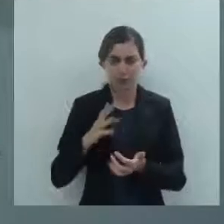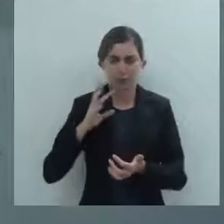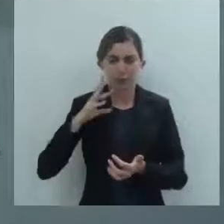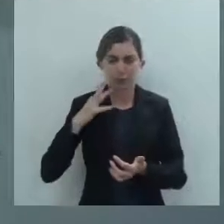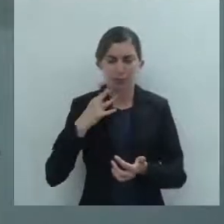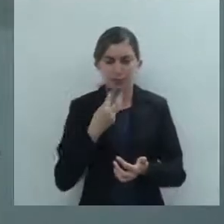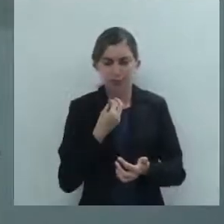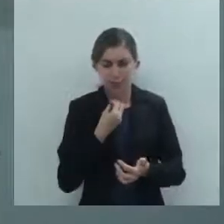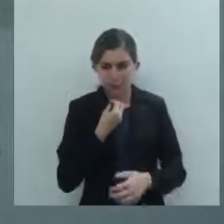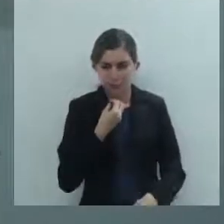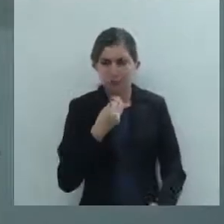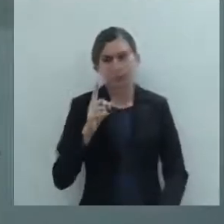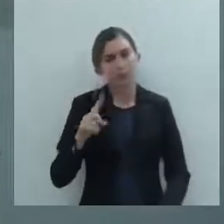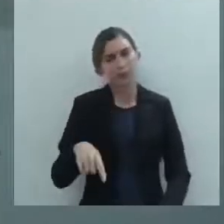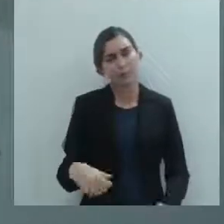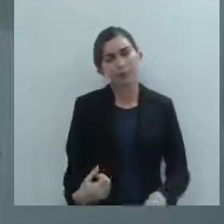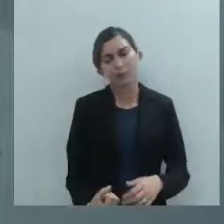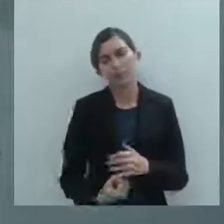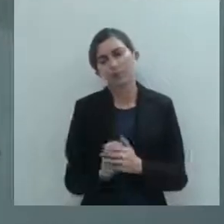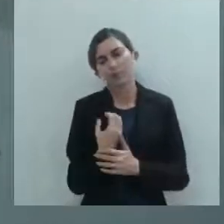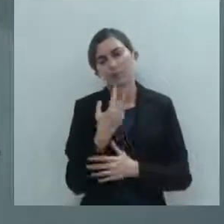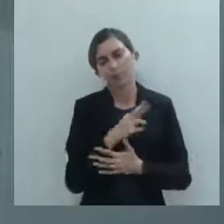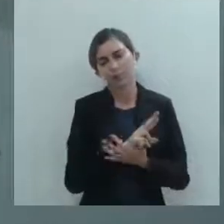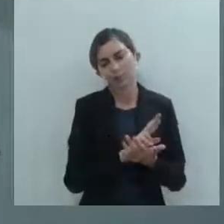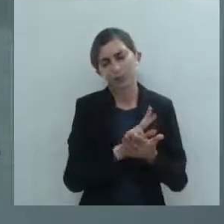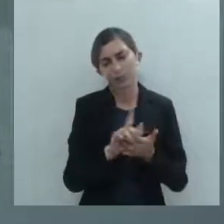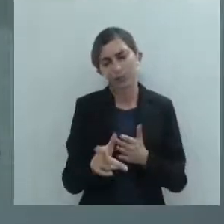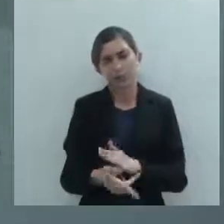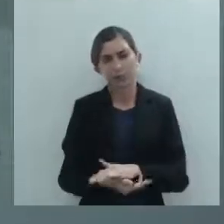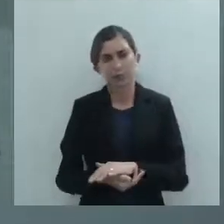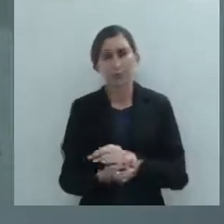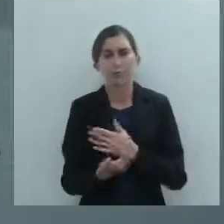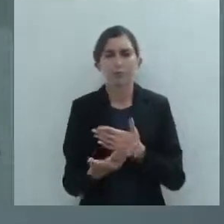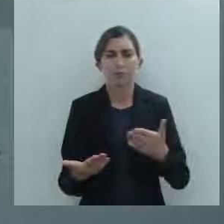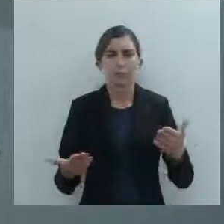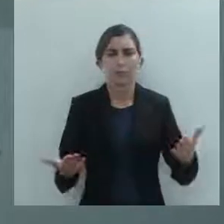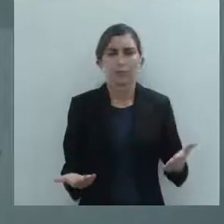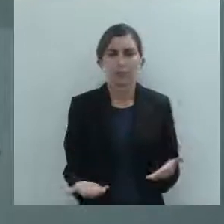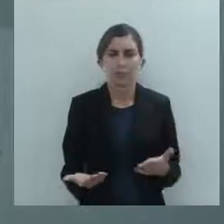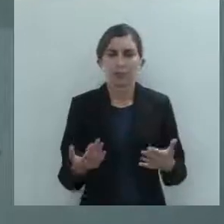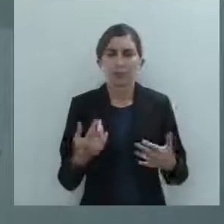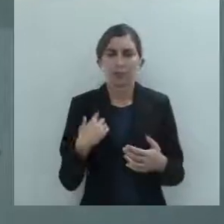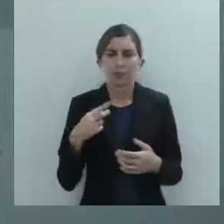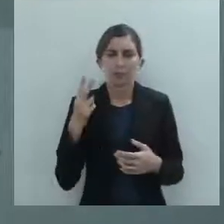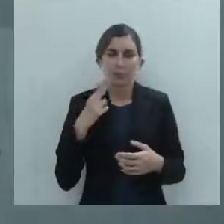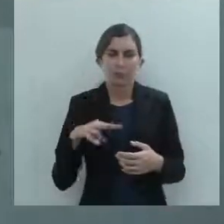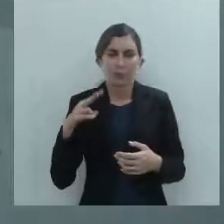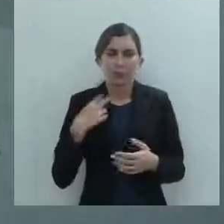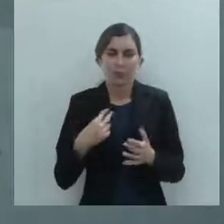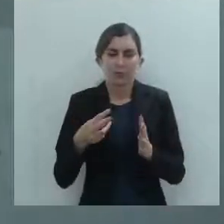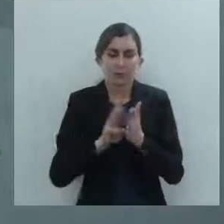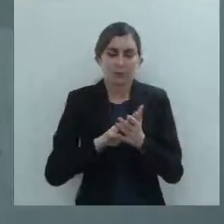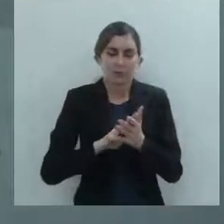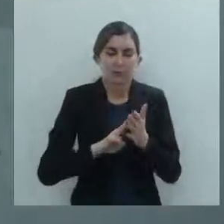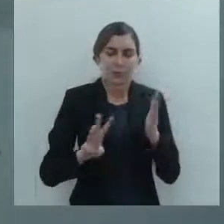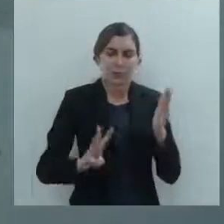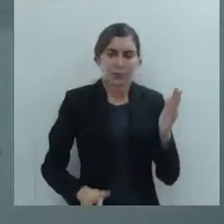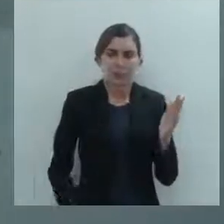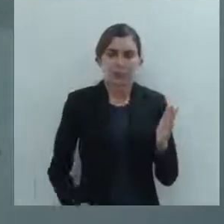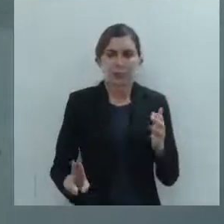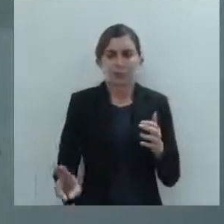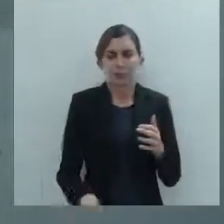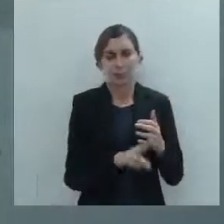conhecimento é criado uma série de divisões a divisão da história é um método usado